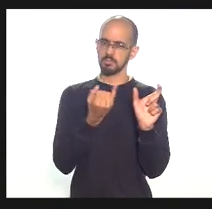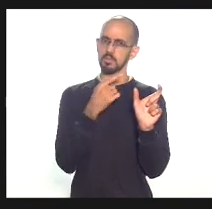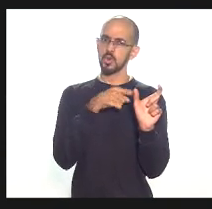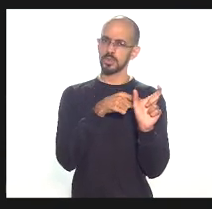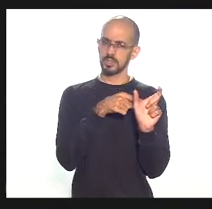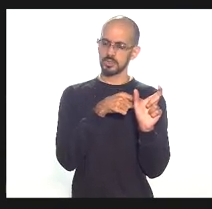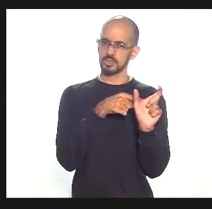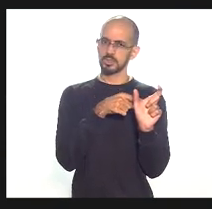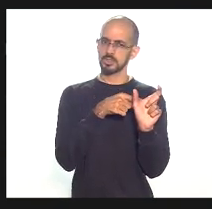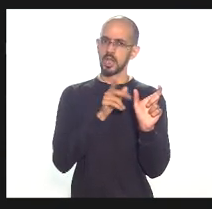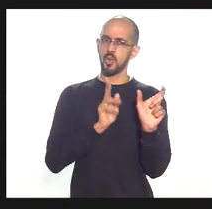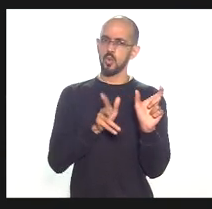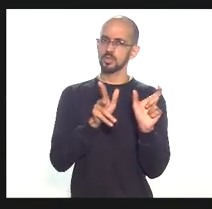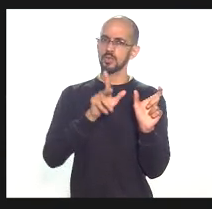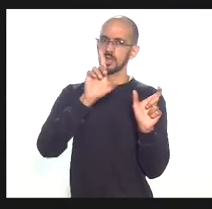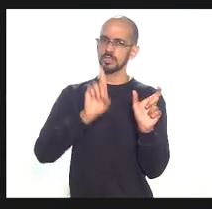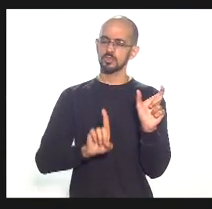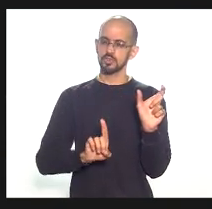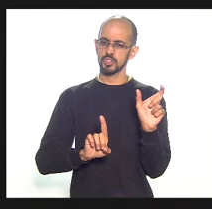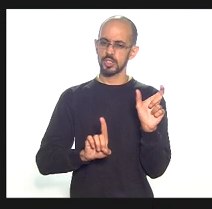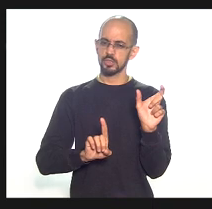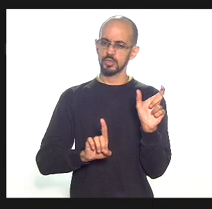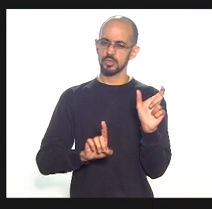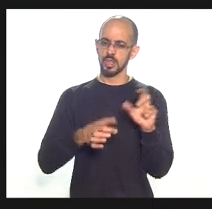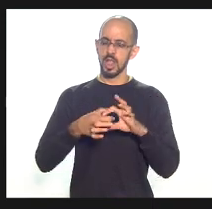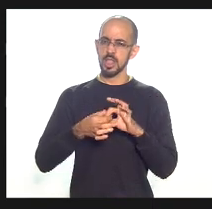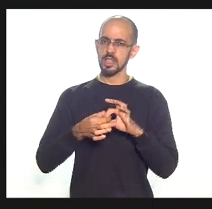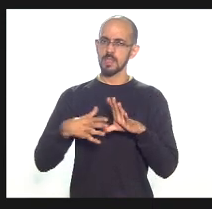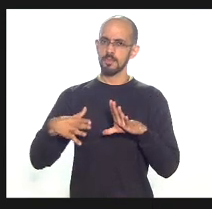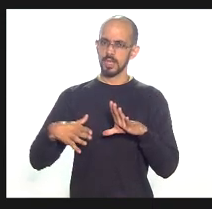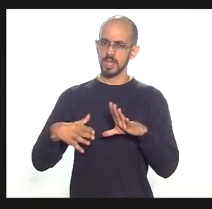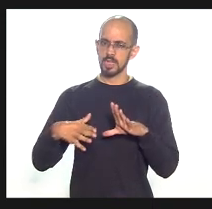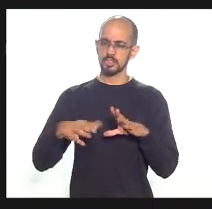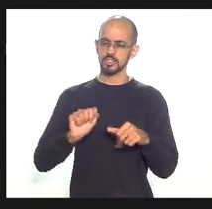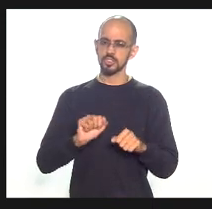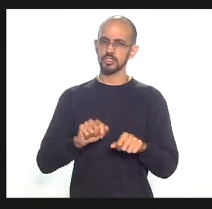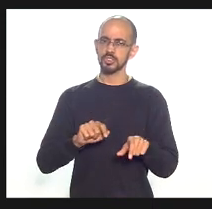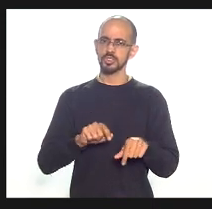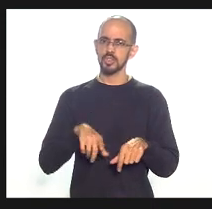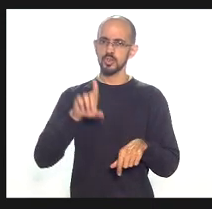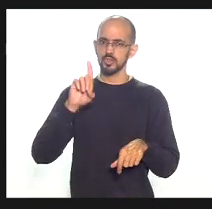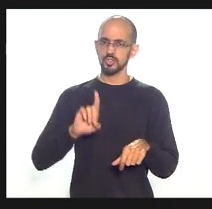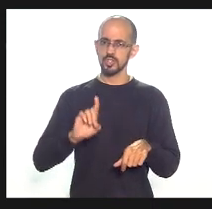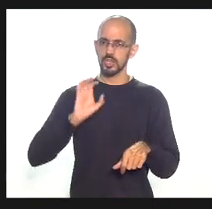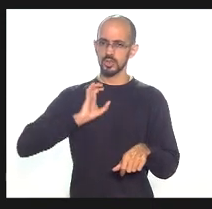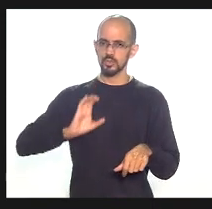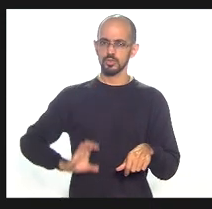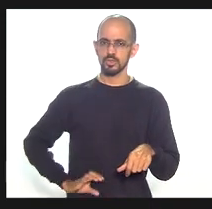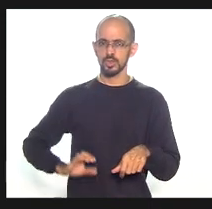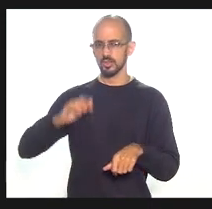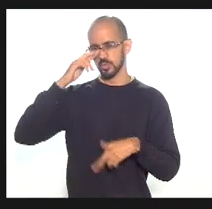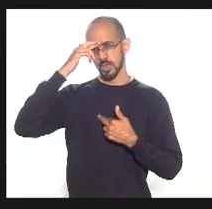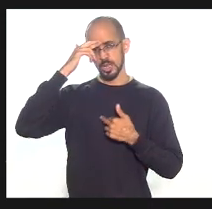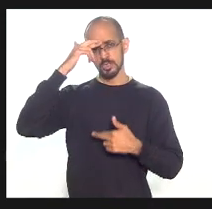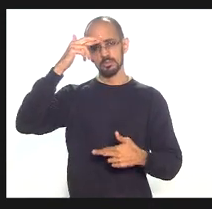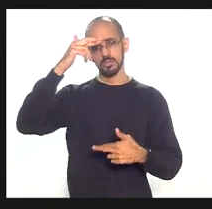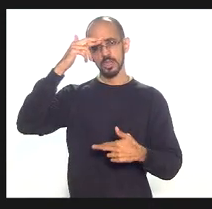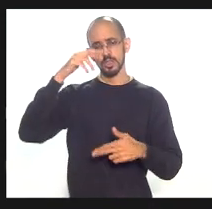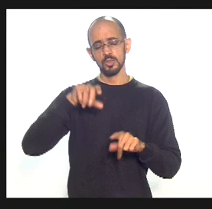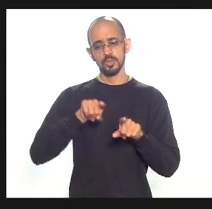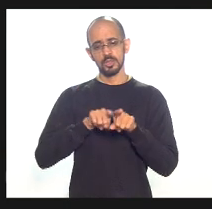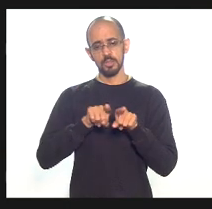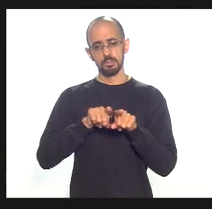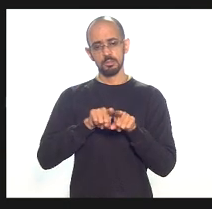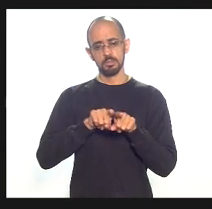preservação dos direitos na liberdade o direito do cidadão o respeito e a nobre